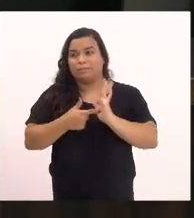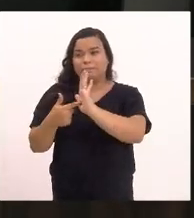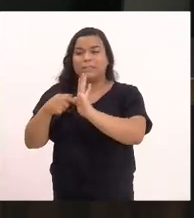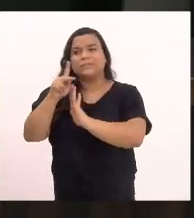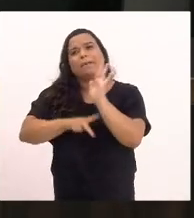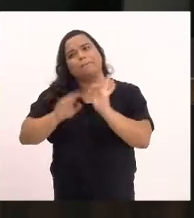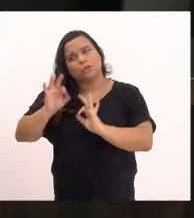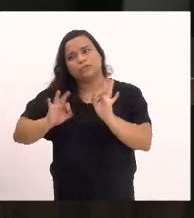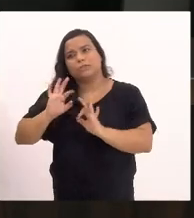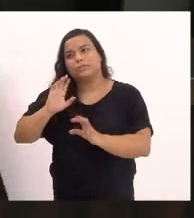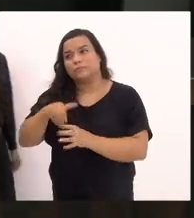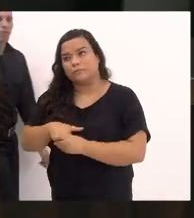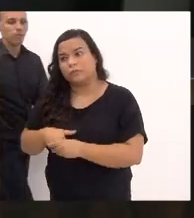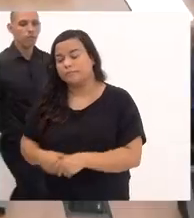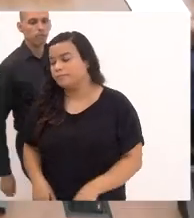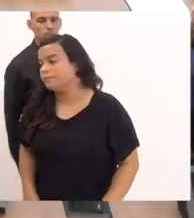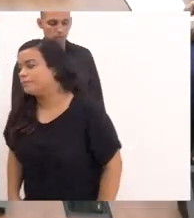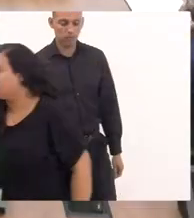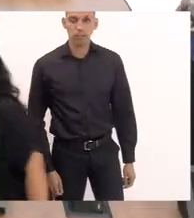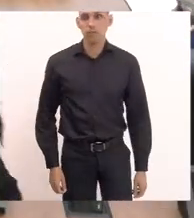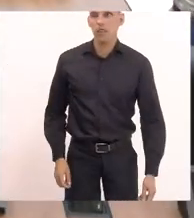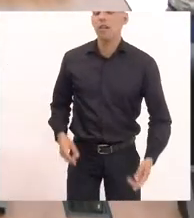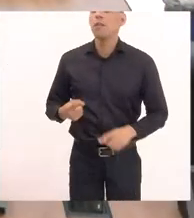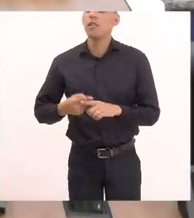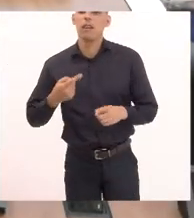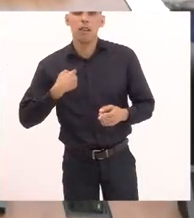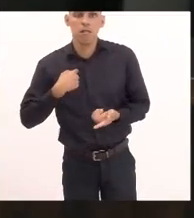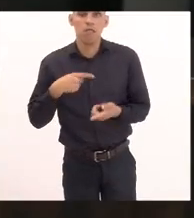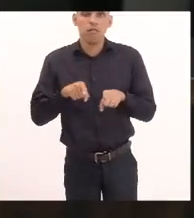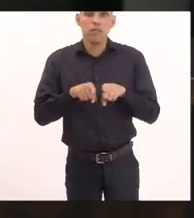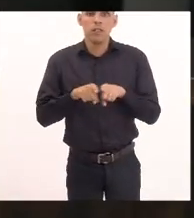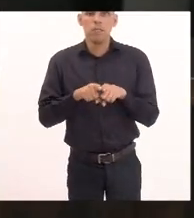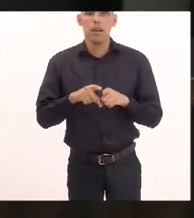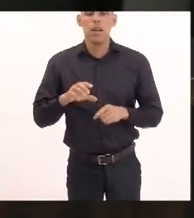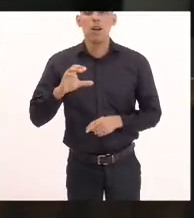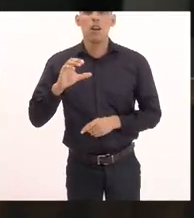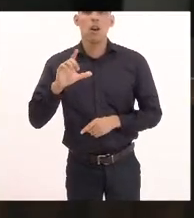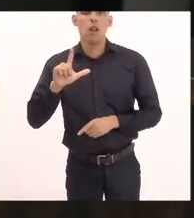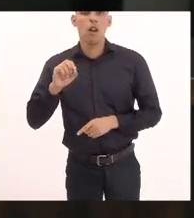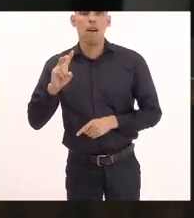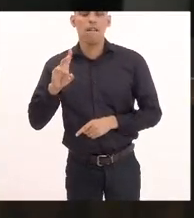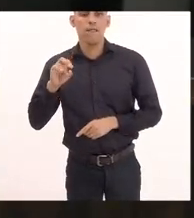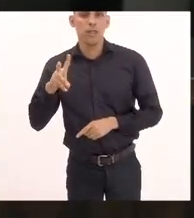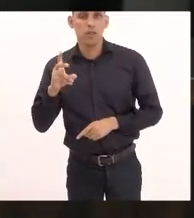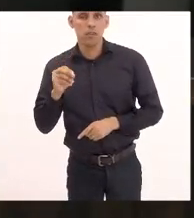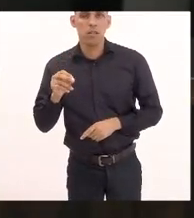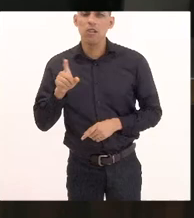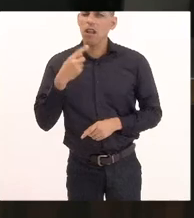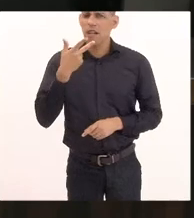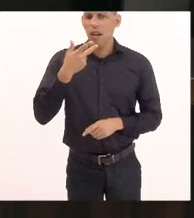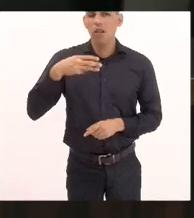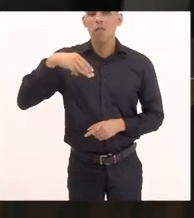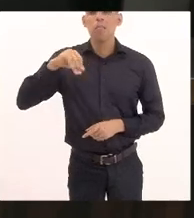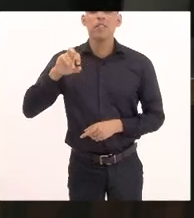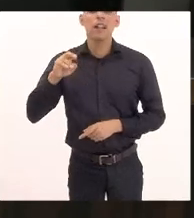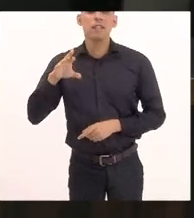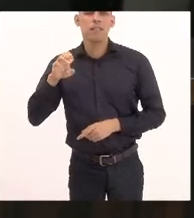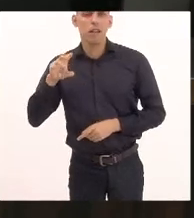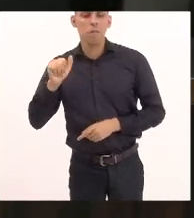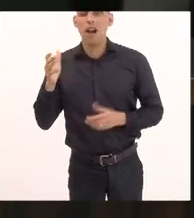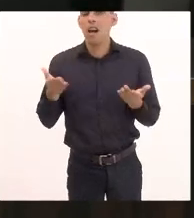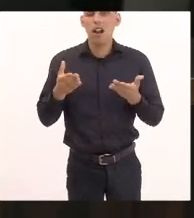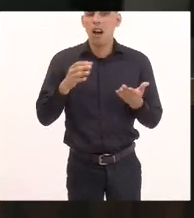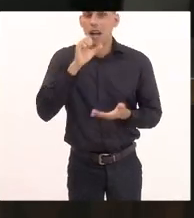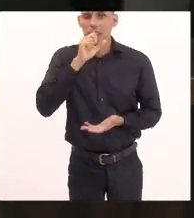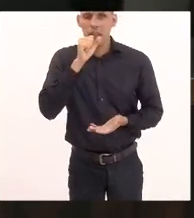e votamos na terça. O que, que eu acho, presidente? Porque eu mesmo, o Clovinho, eu falei com ele no final de semana. Miracema, por acaso, foi agora, no sábado. Caos na cidade.